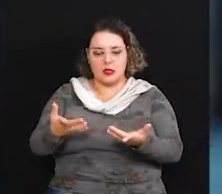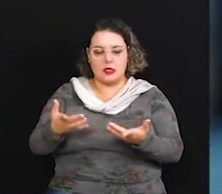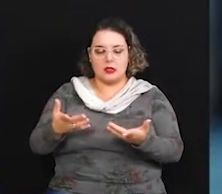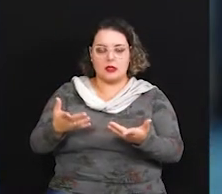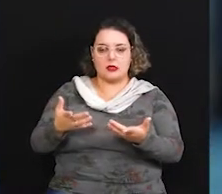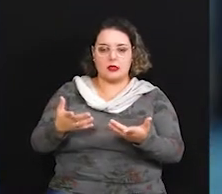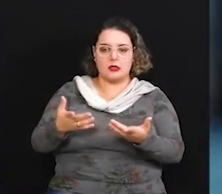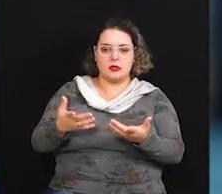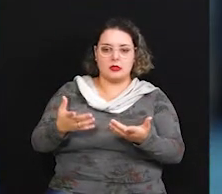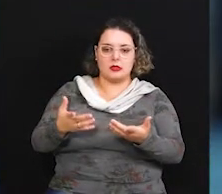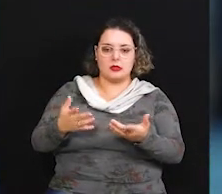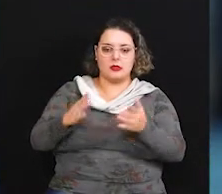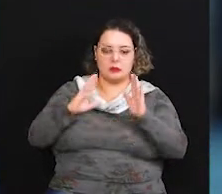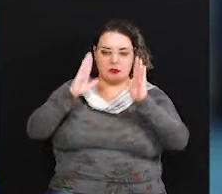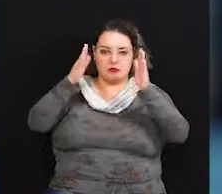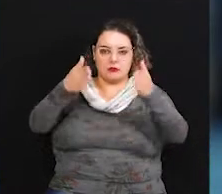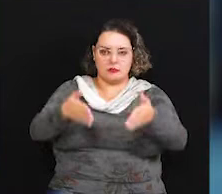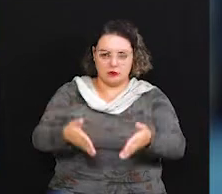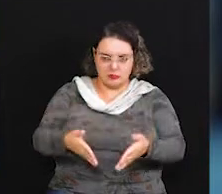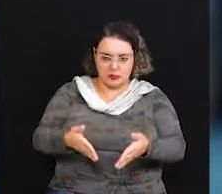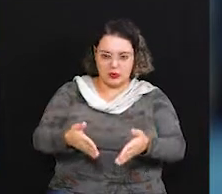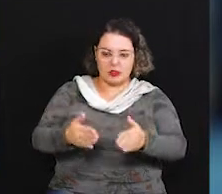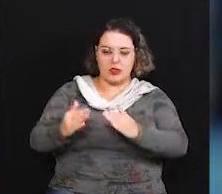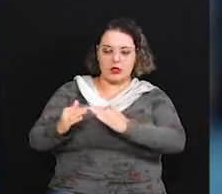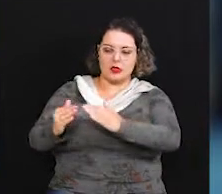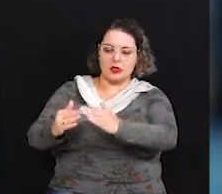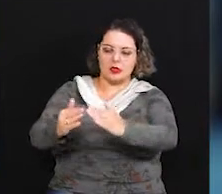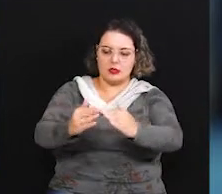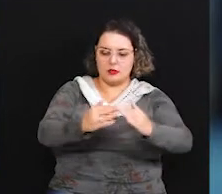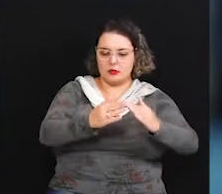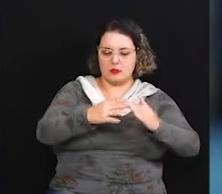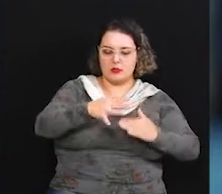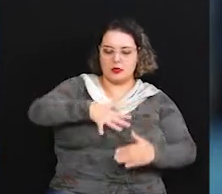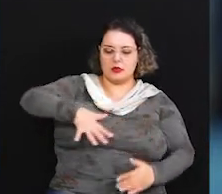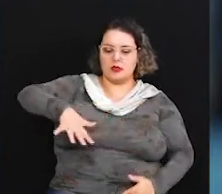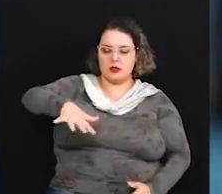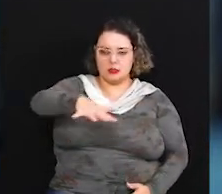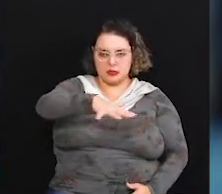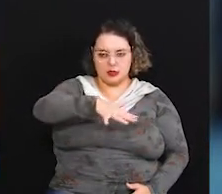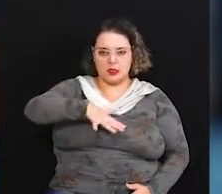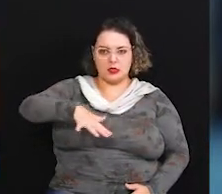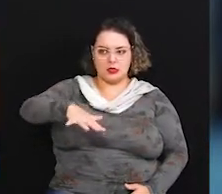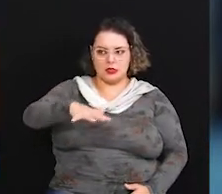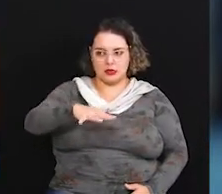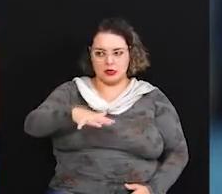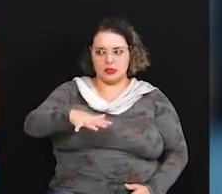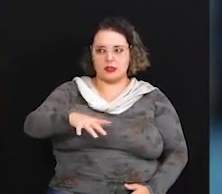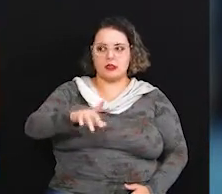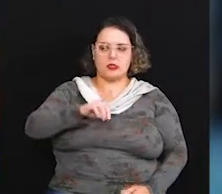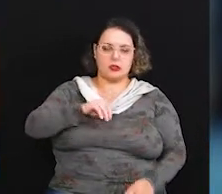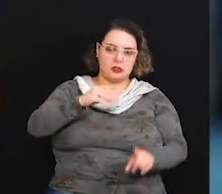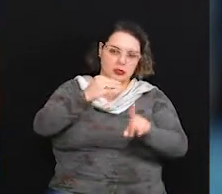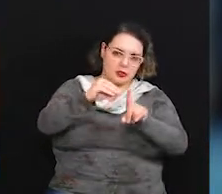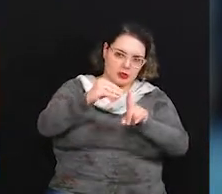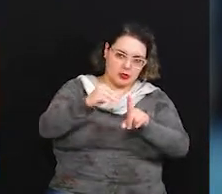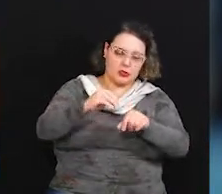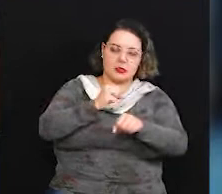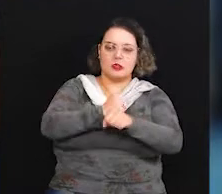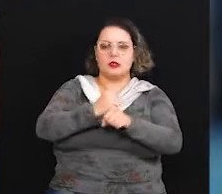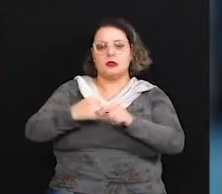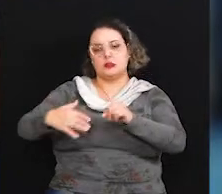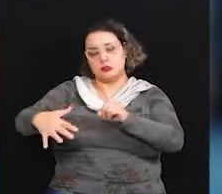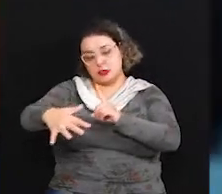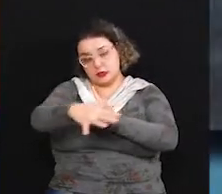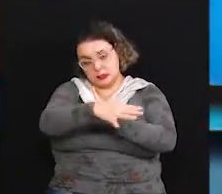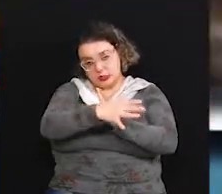determinados, há preferência para o pessoal que mora na região, né, e que tenha vulnerabilidades sociais,